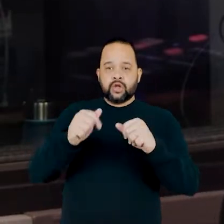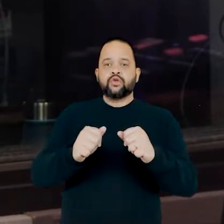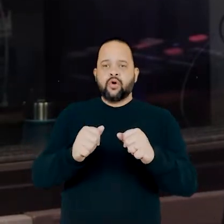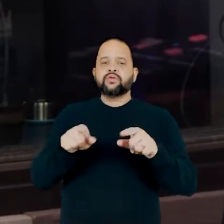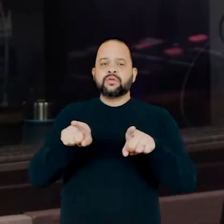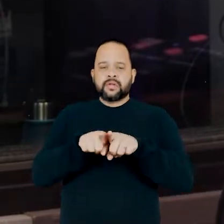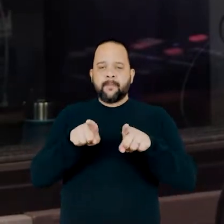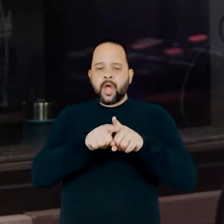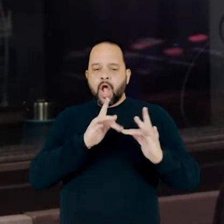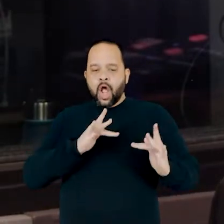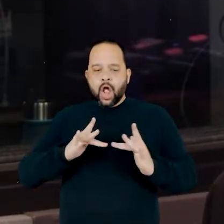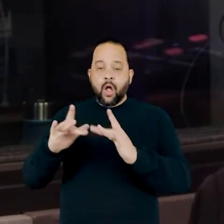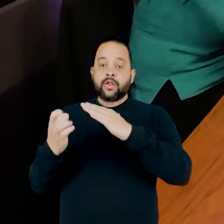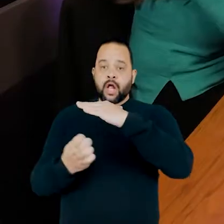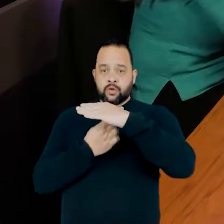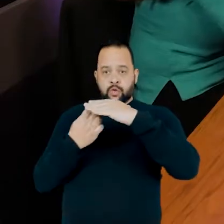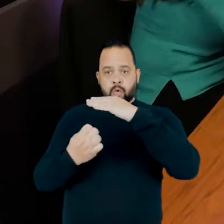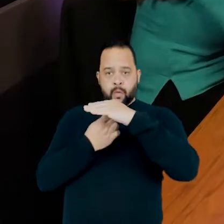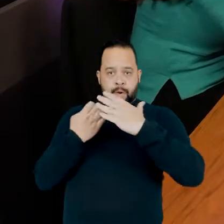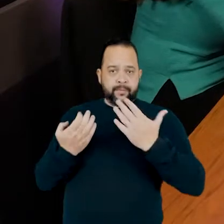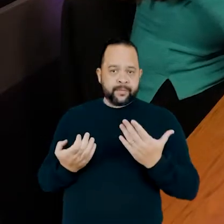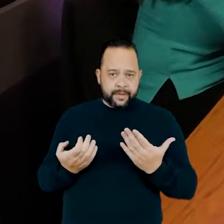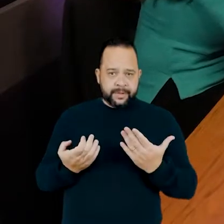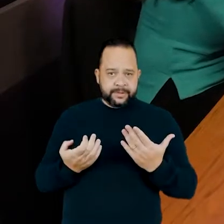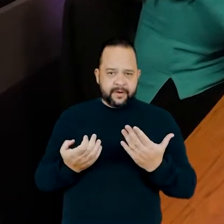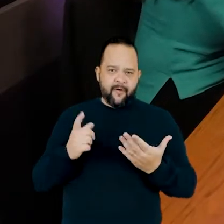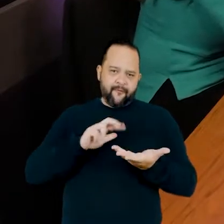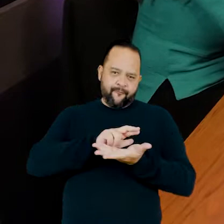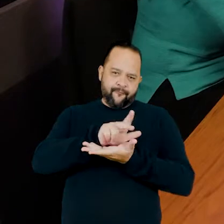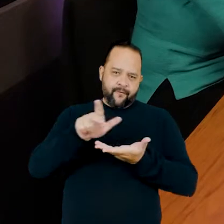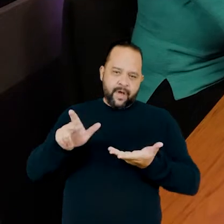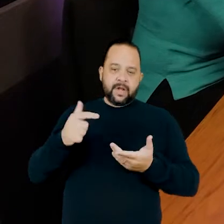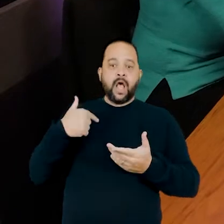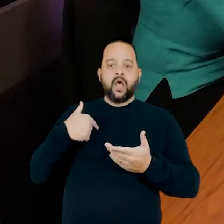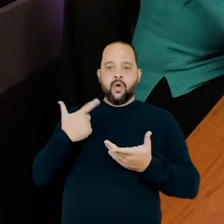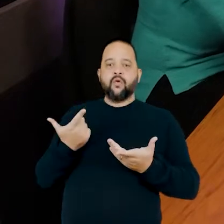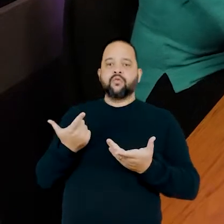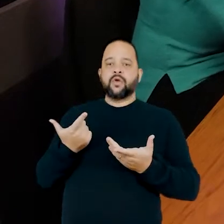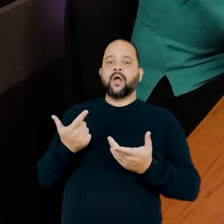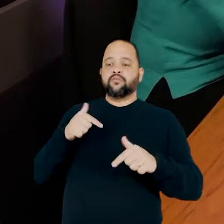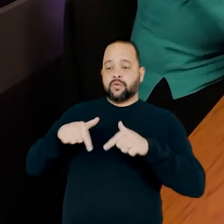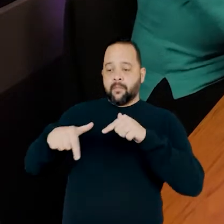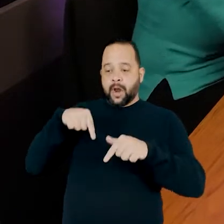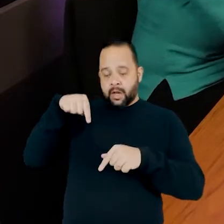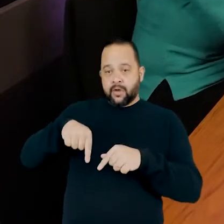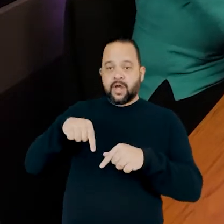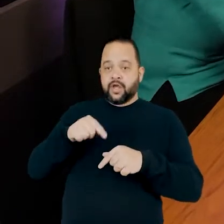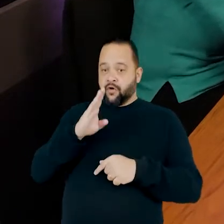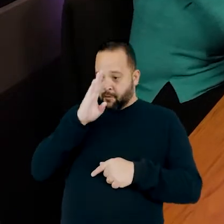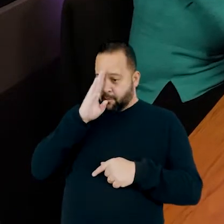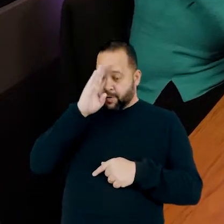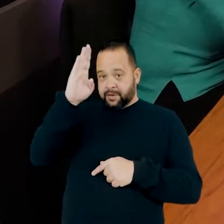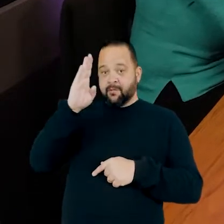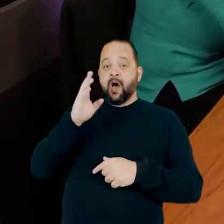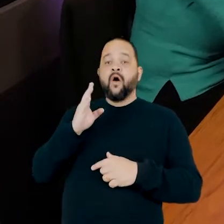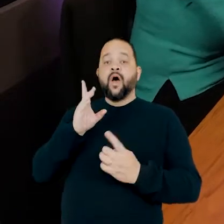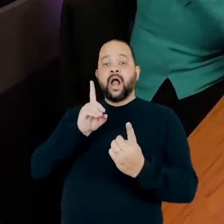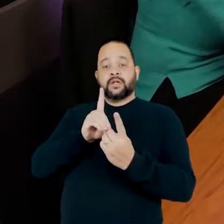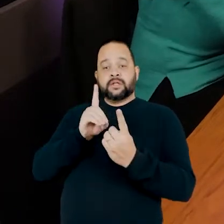corporativo também, né? Então, quando eu... Eu estou na Shure principalmente para atender esse mercado. Que é um mercado